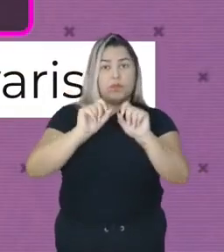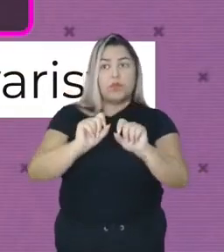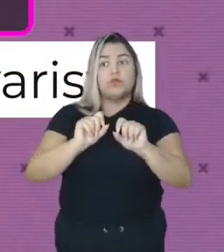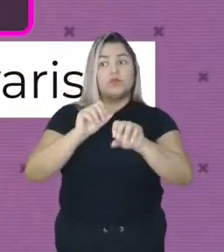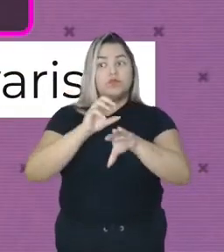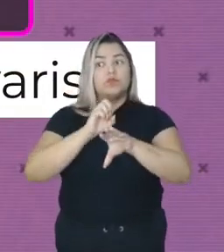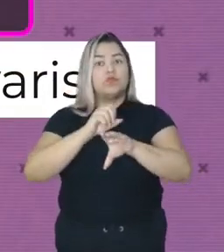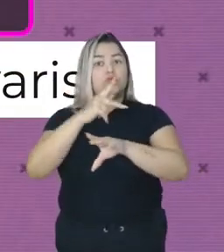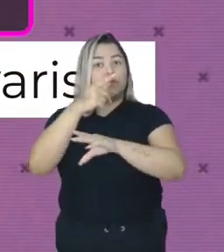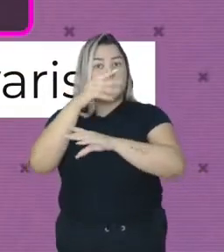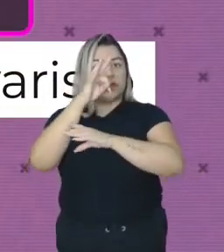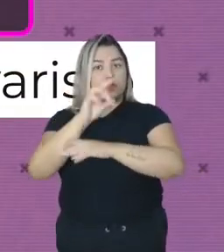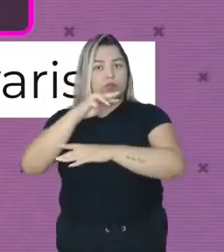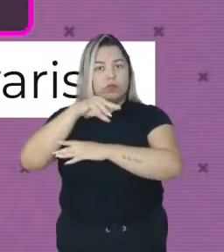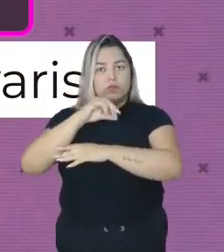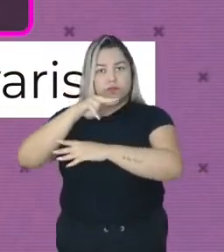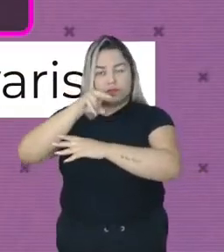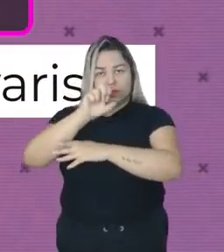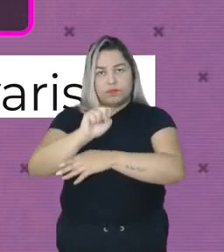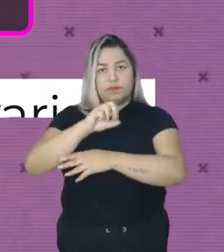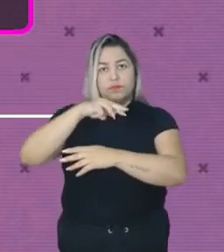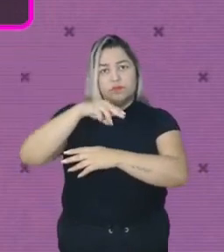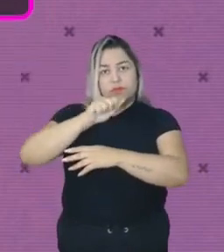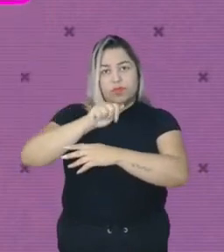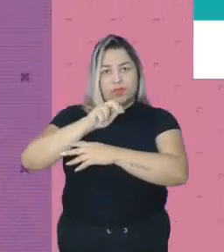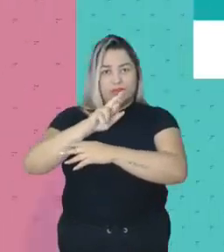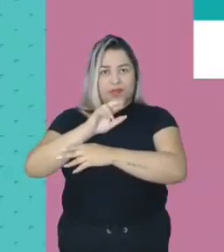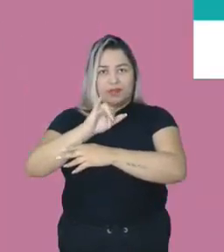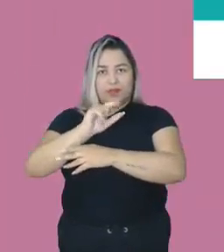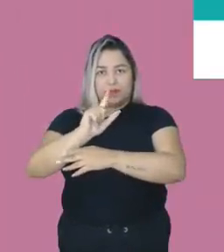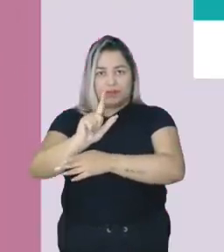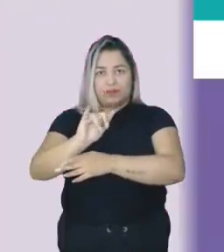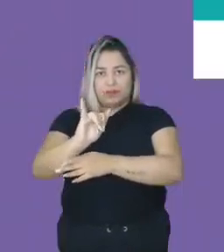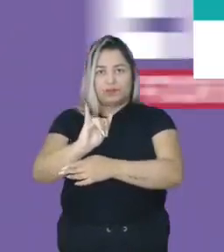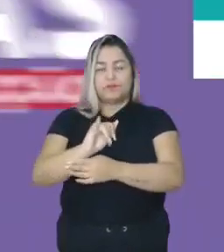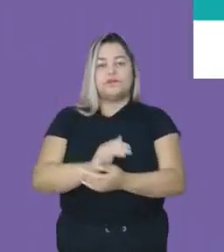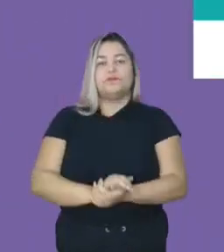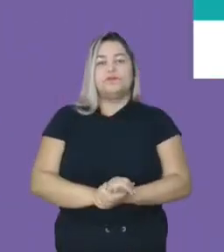estadual pelo PT de Minas Gerais, Macaé Evaristo.